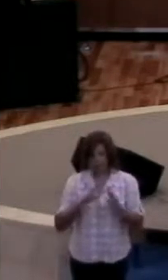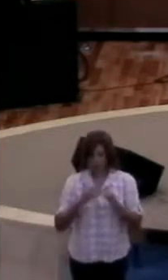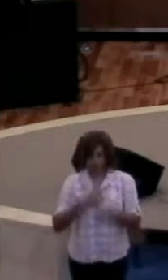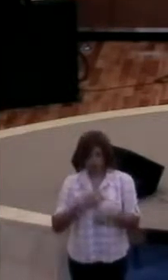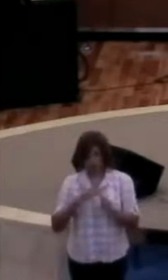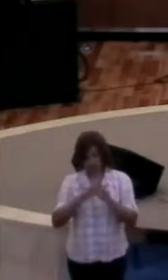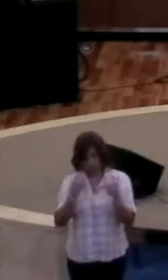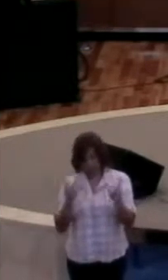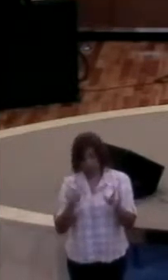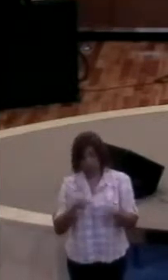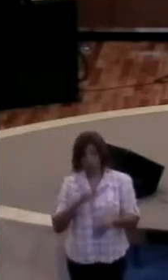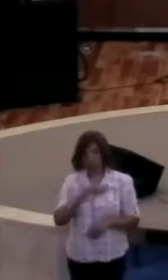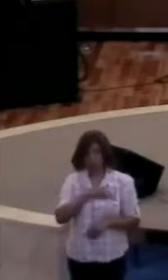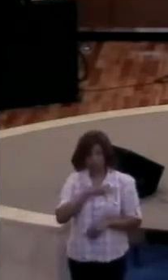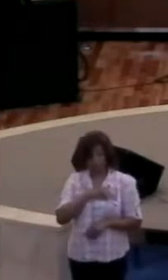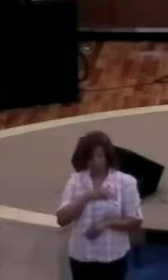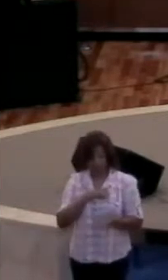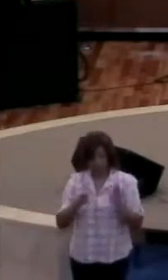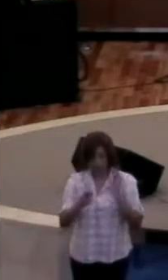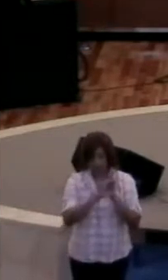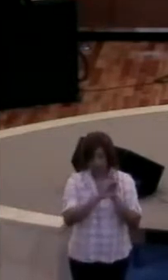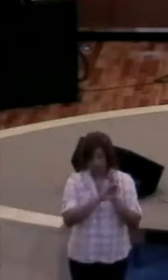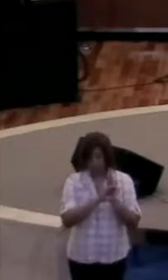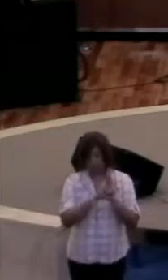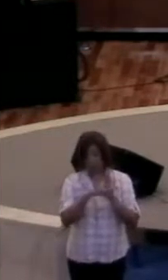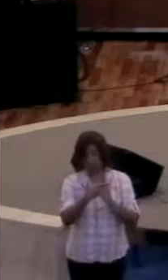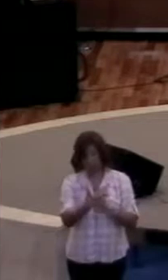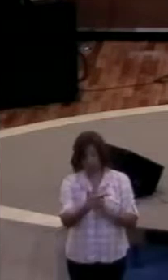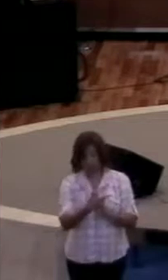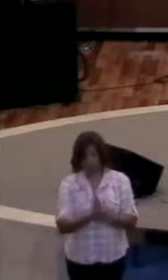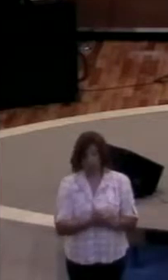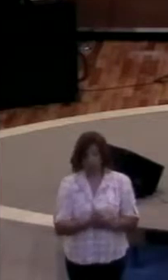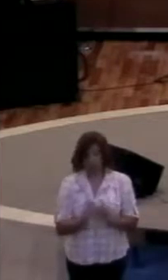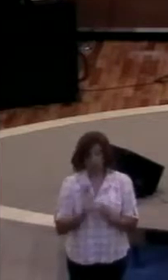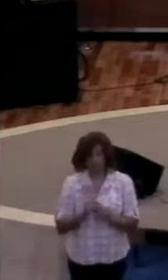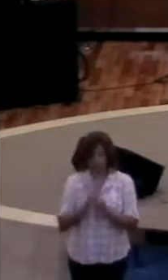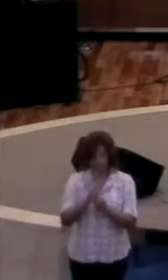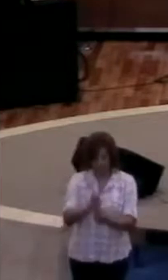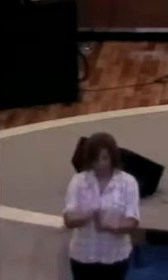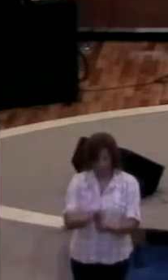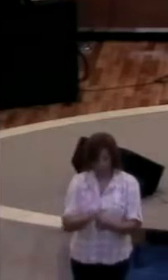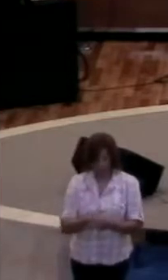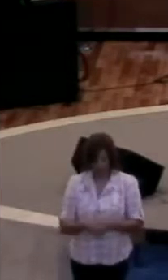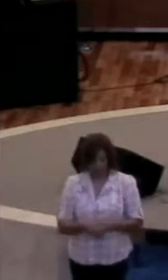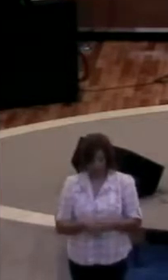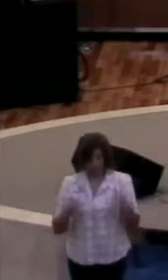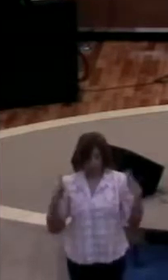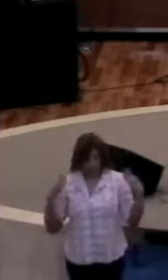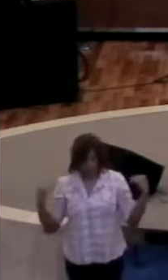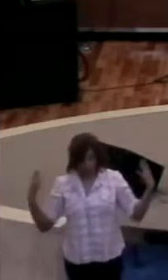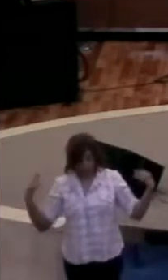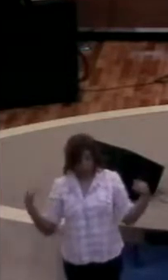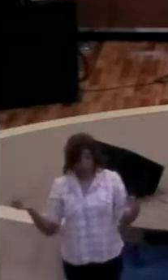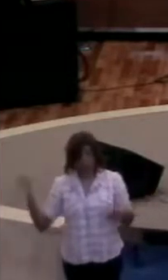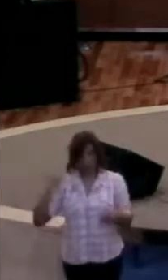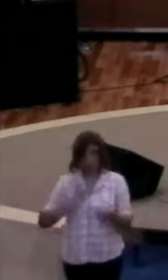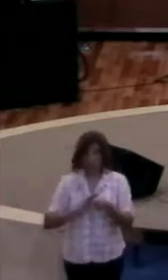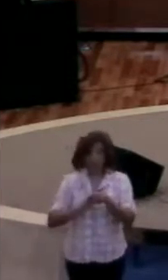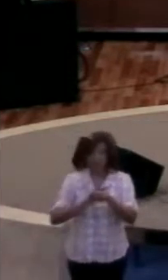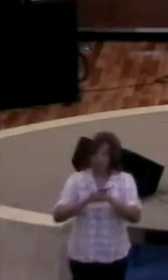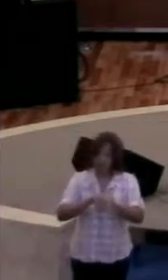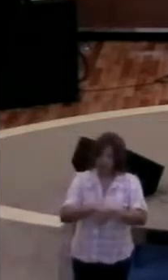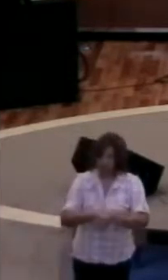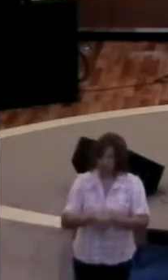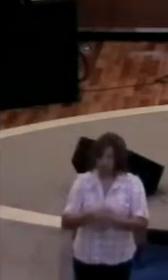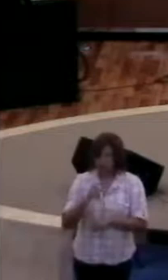então, lá no capítulo que você leu, nota que o anjo chega para José de noite, e ele começa a mostrar a